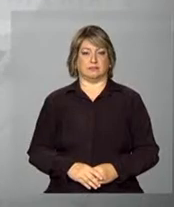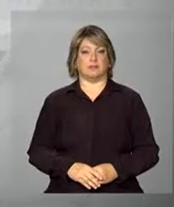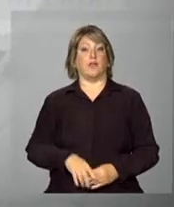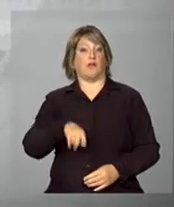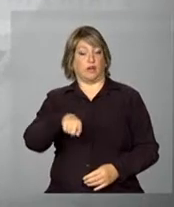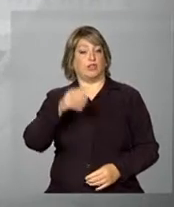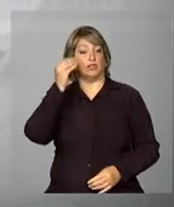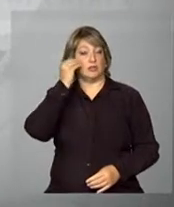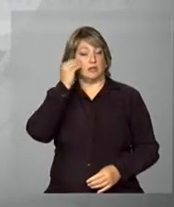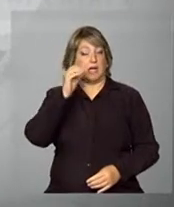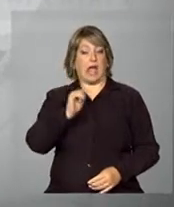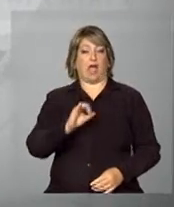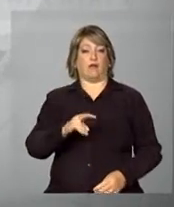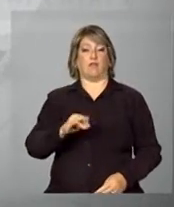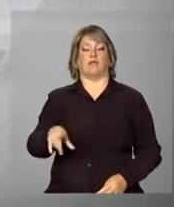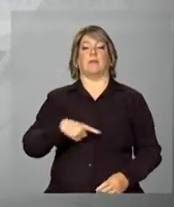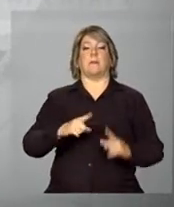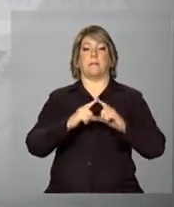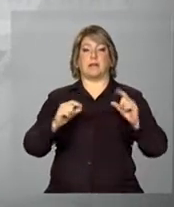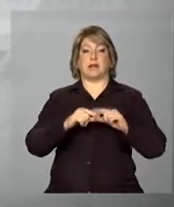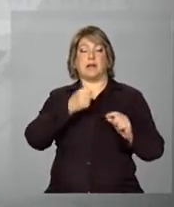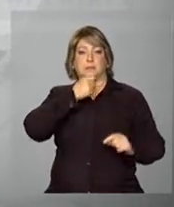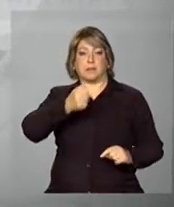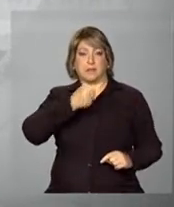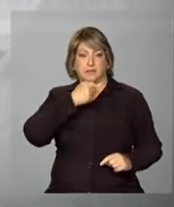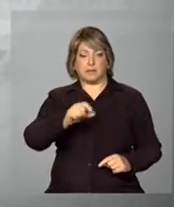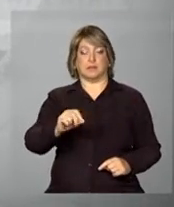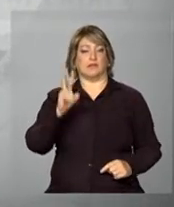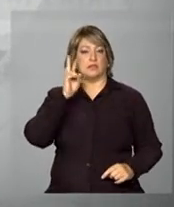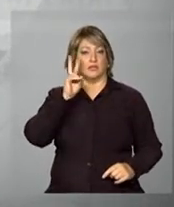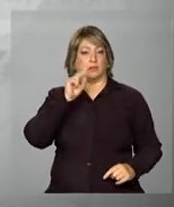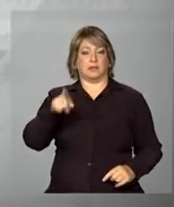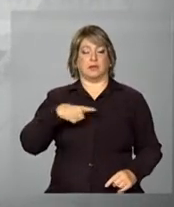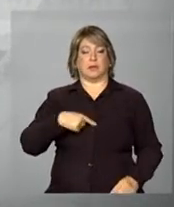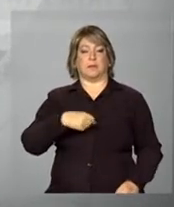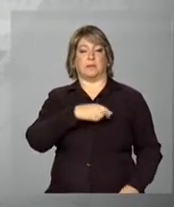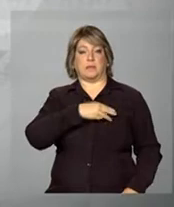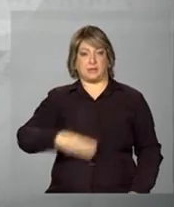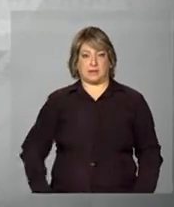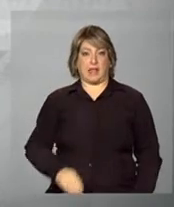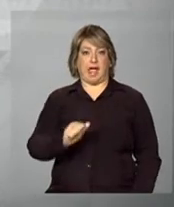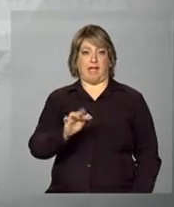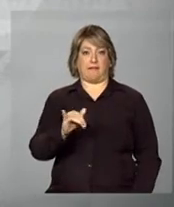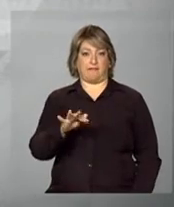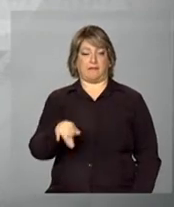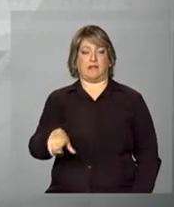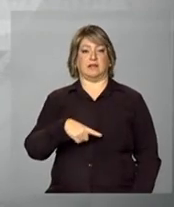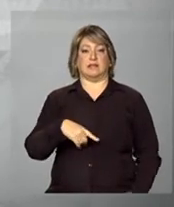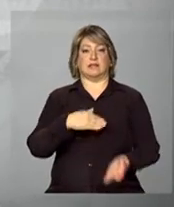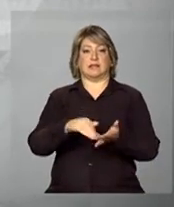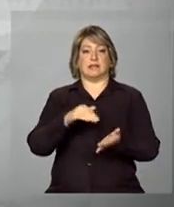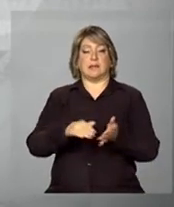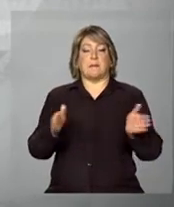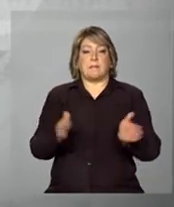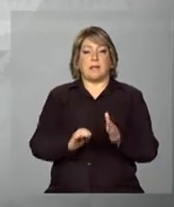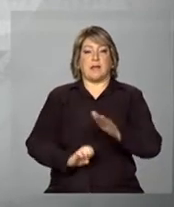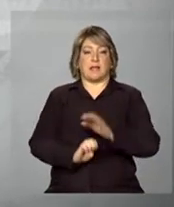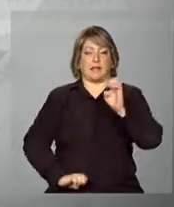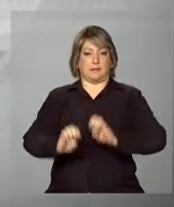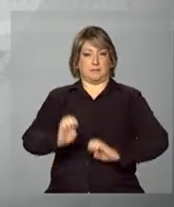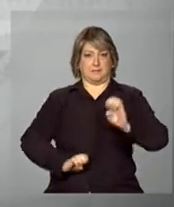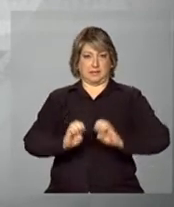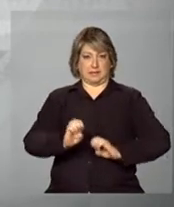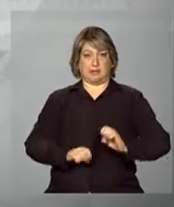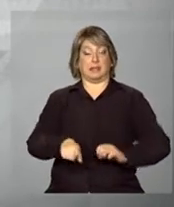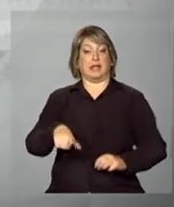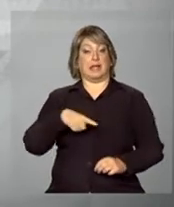Você acompanhou ao vivo de Brasília a entrevista do ministro Guilherme Afif Domingos, da Secretaria da Micro e Pequena